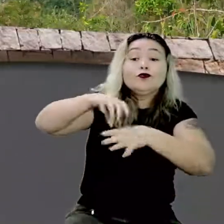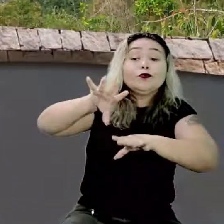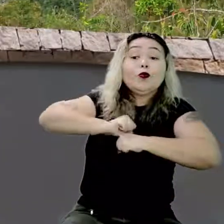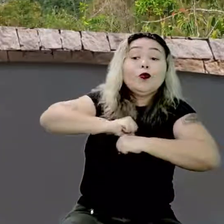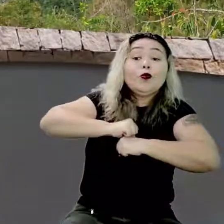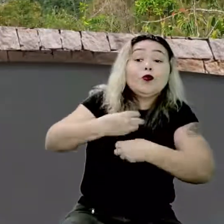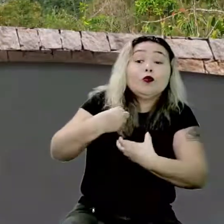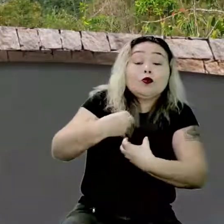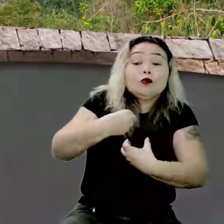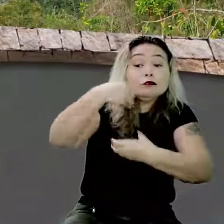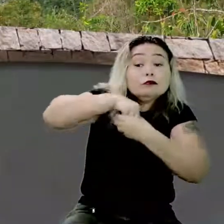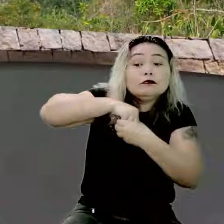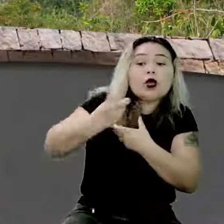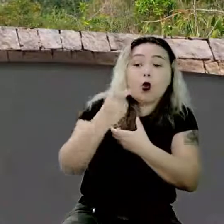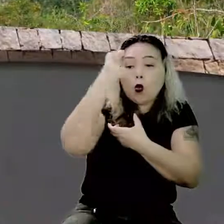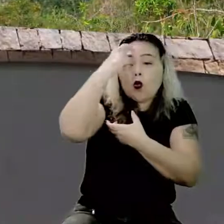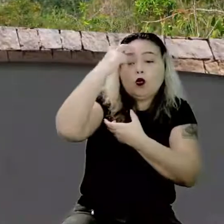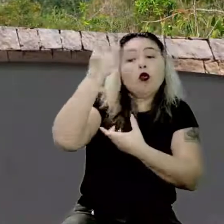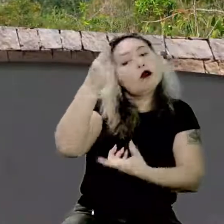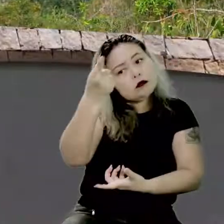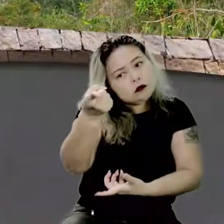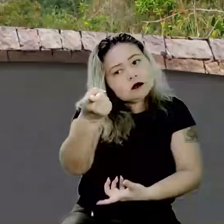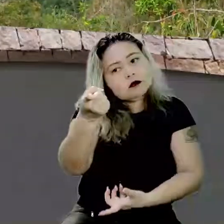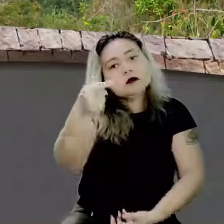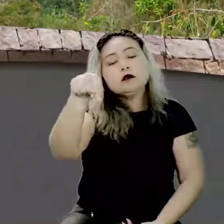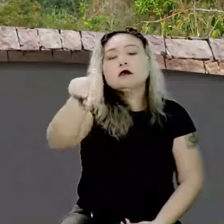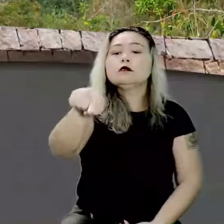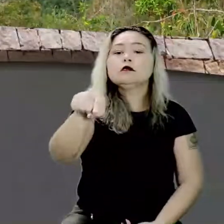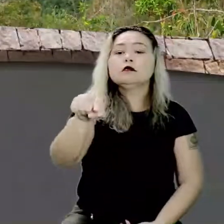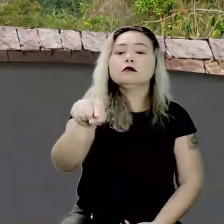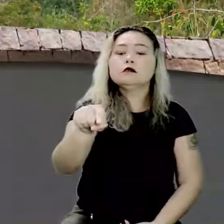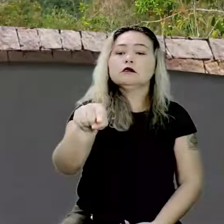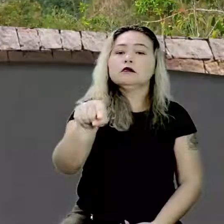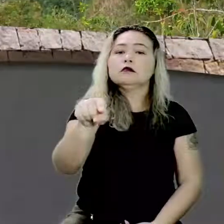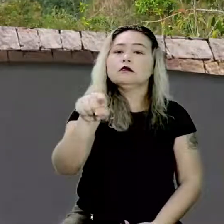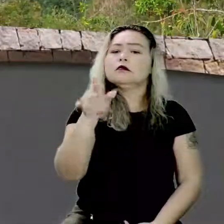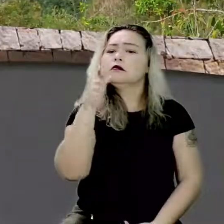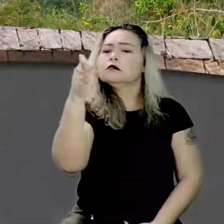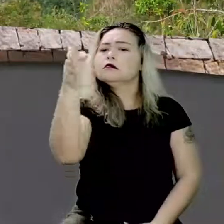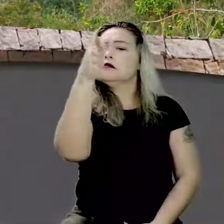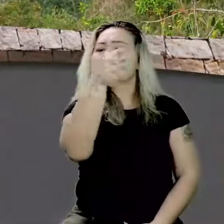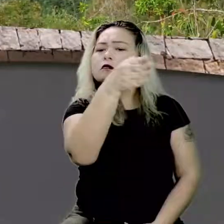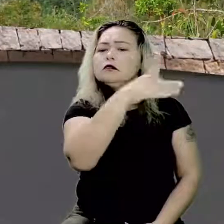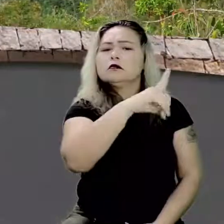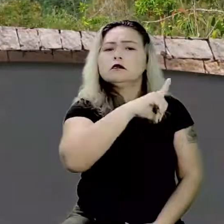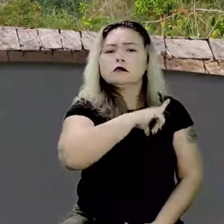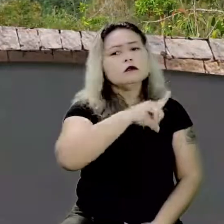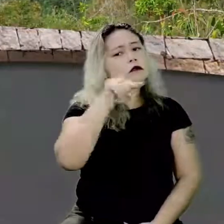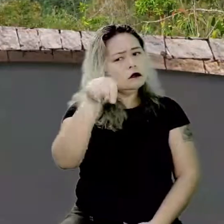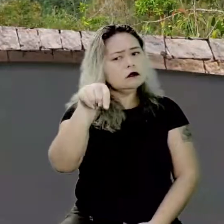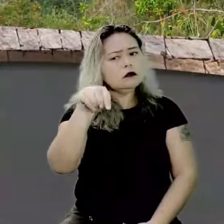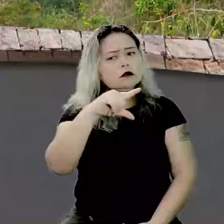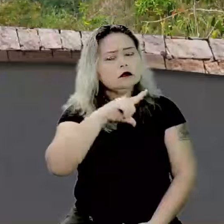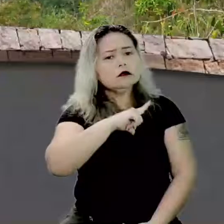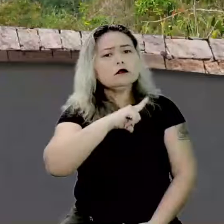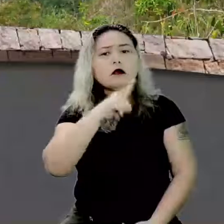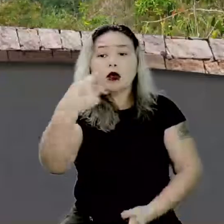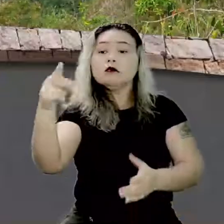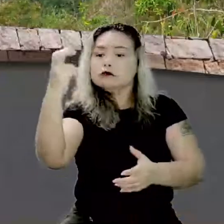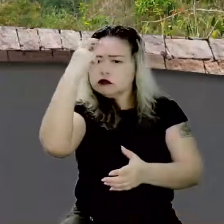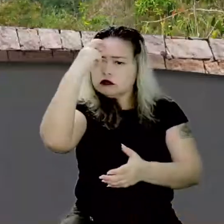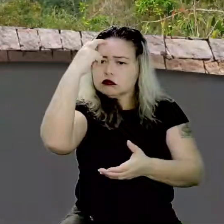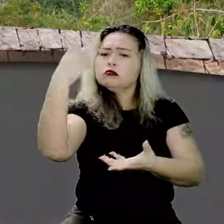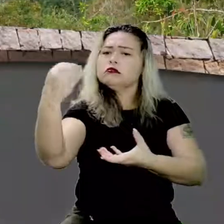locais. Inclusive você, aonde você estiver, em vários rincões, você traz consigo a sua